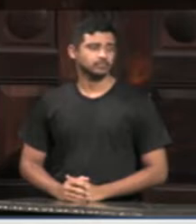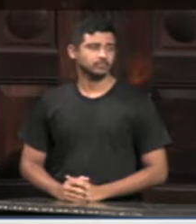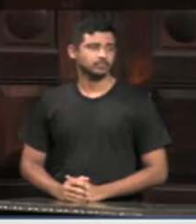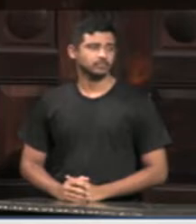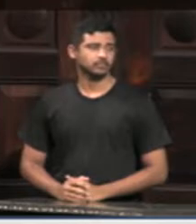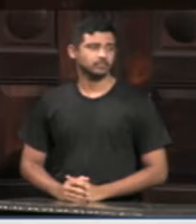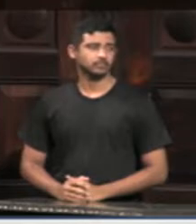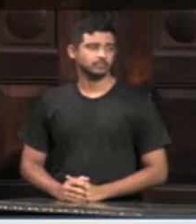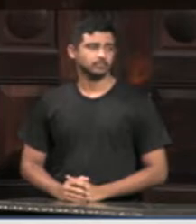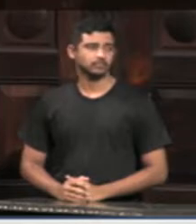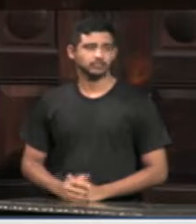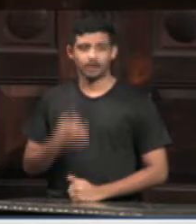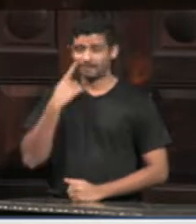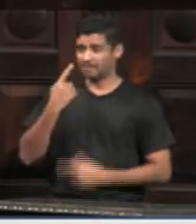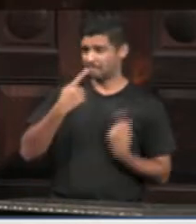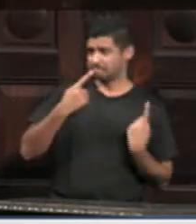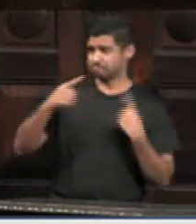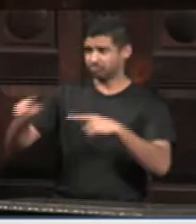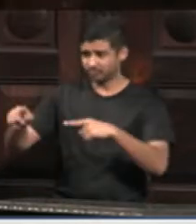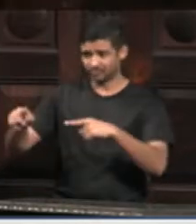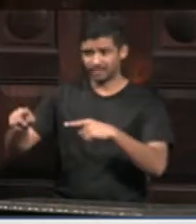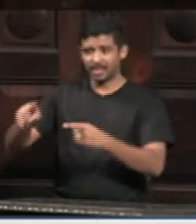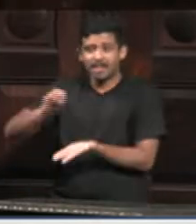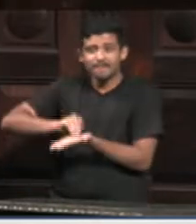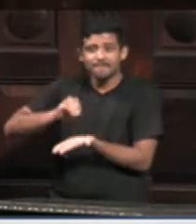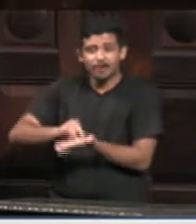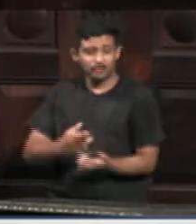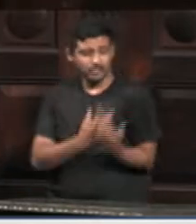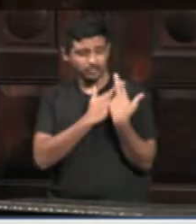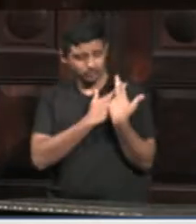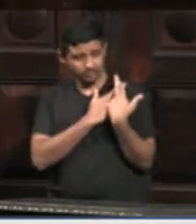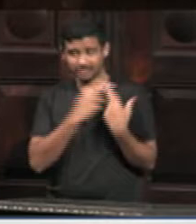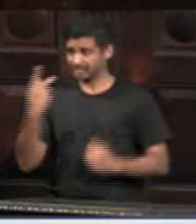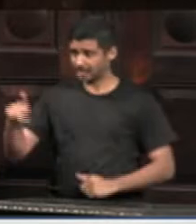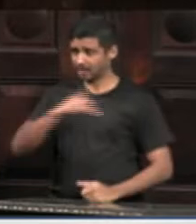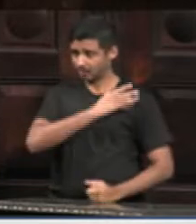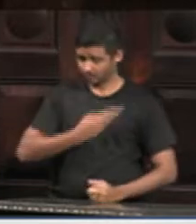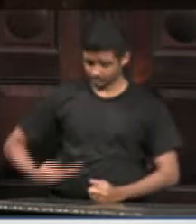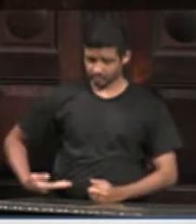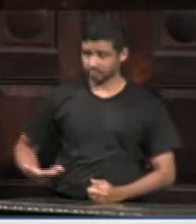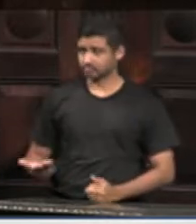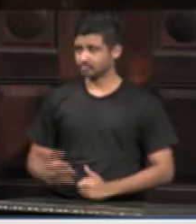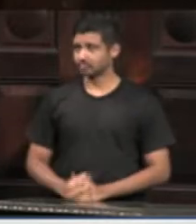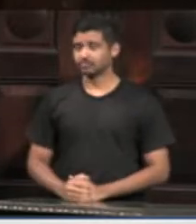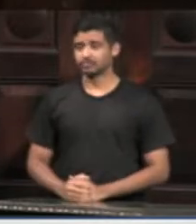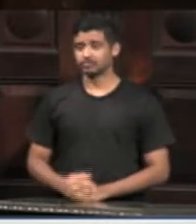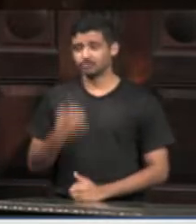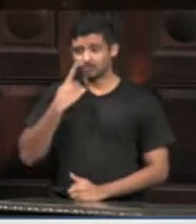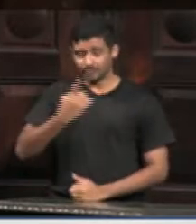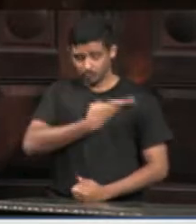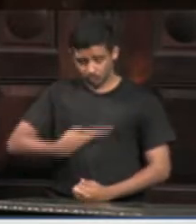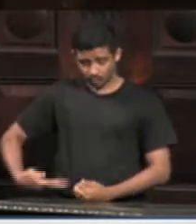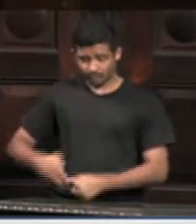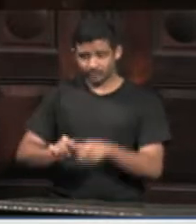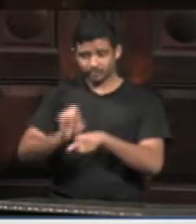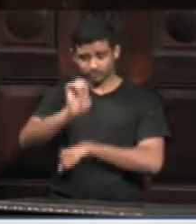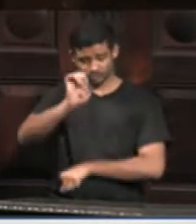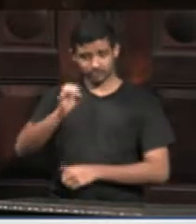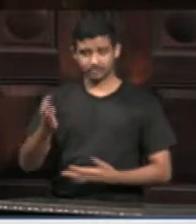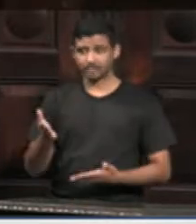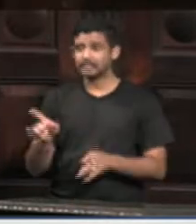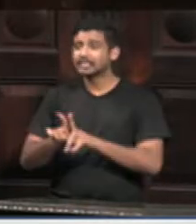Provocada pela irresponsabilidade dos governantes. Governo do Estado e também